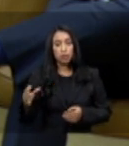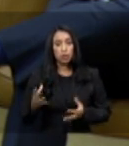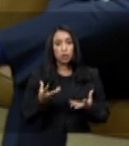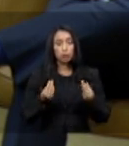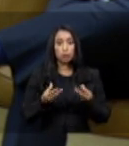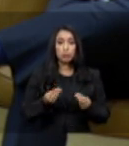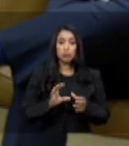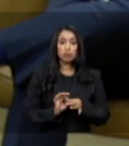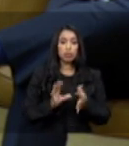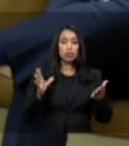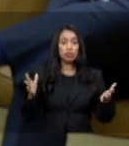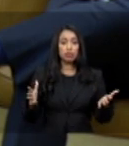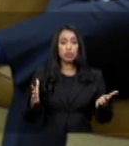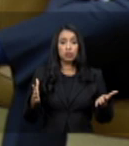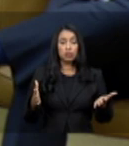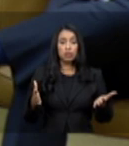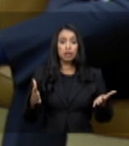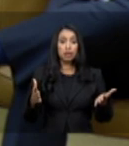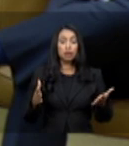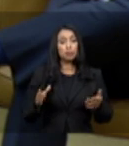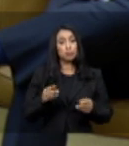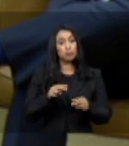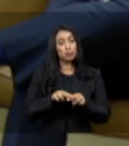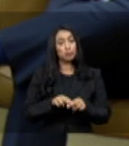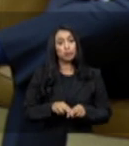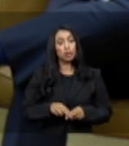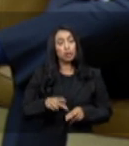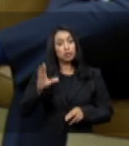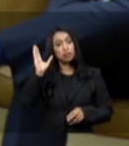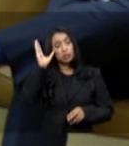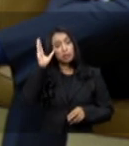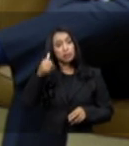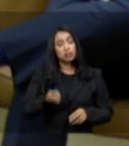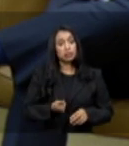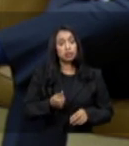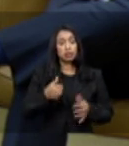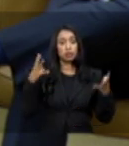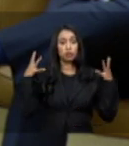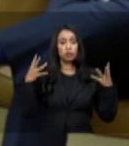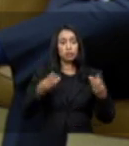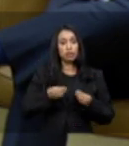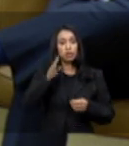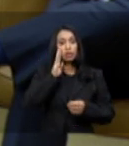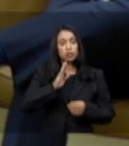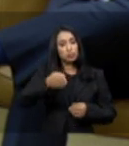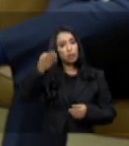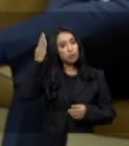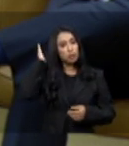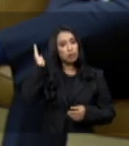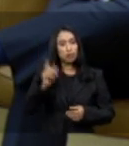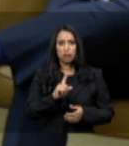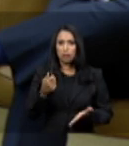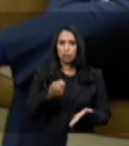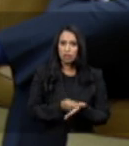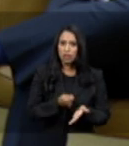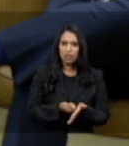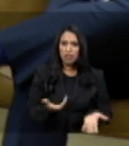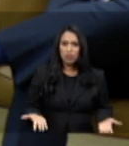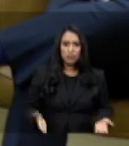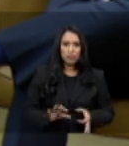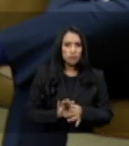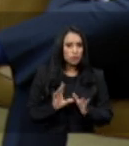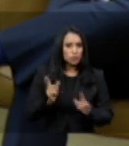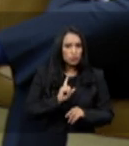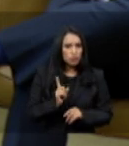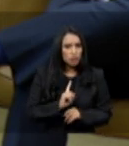também pedindo livramento amparando-se na decisão de domínios bactéria e muito claramente não determina soltura de